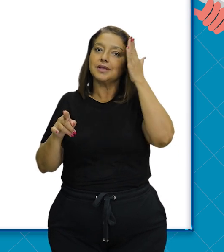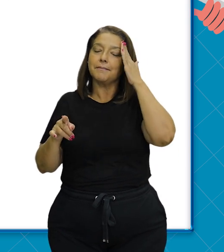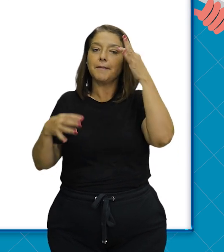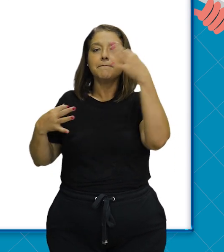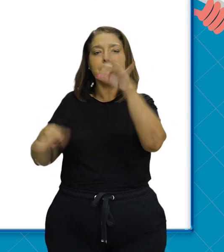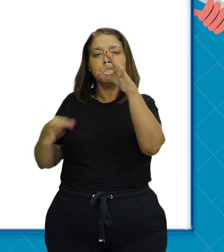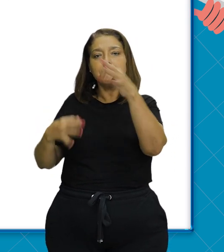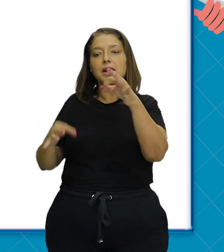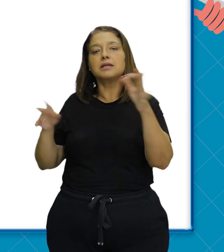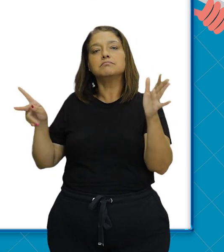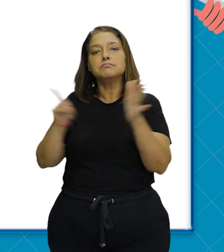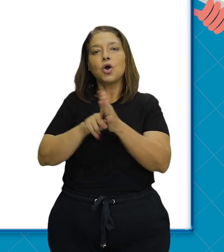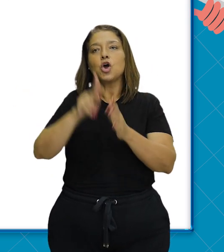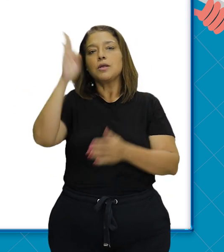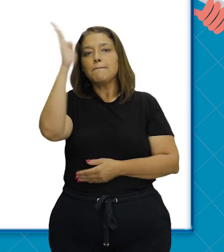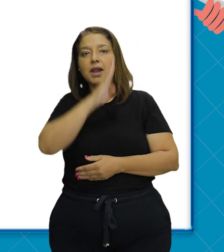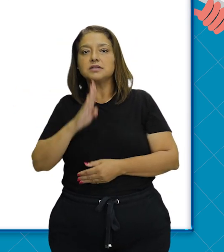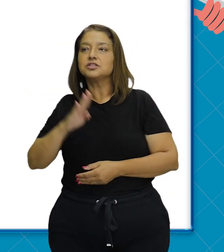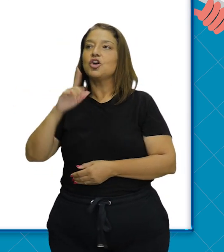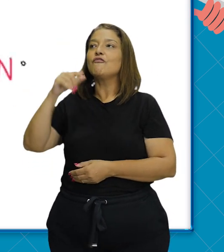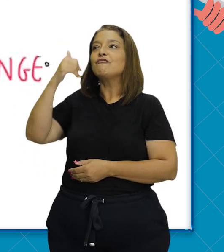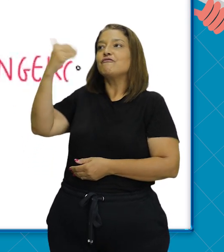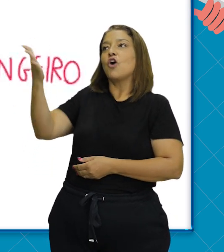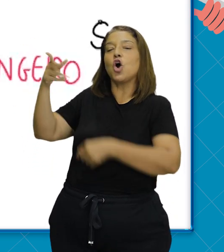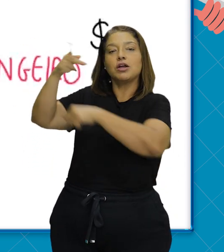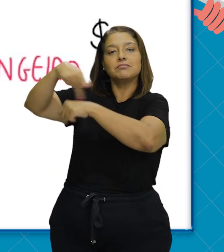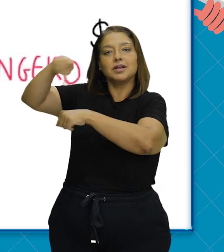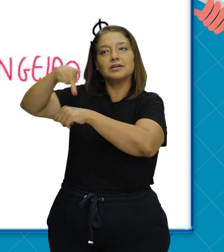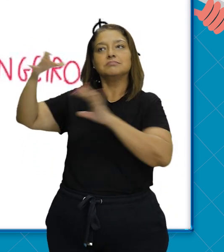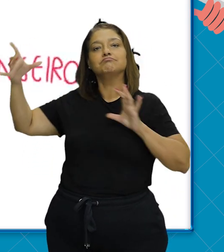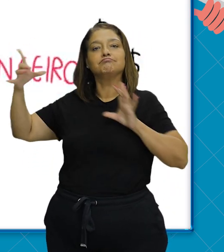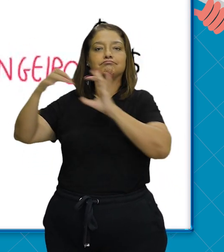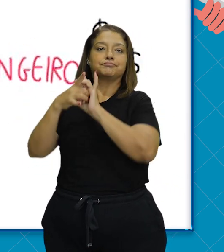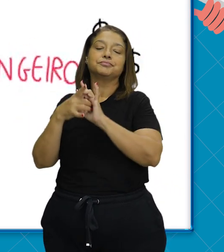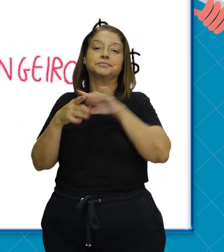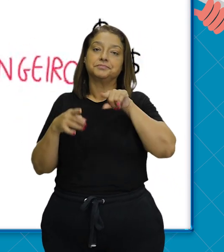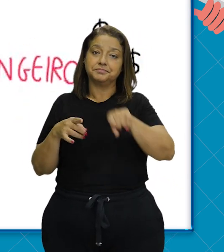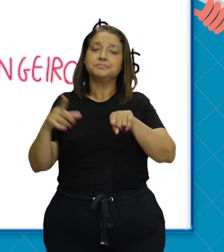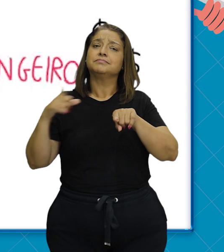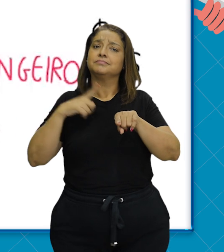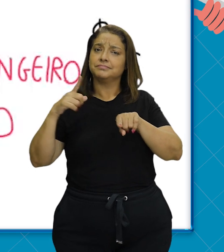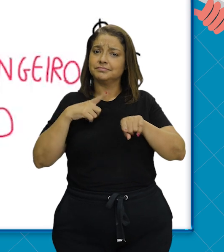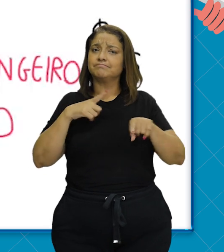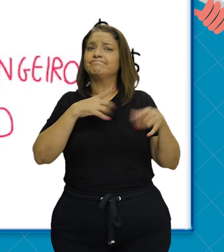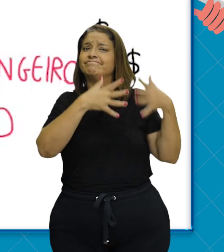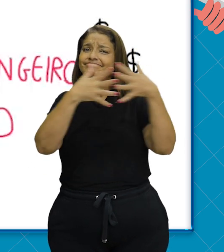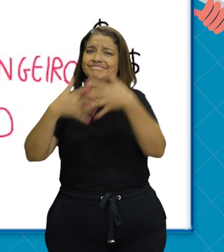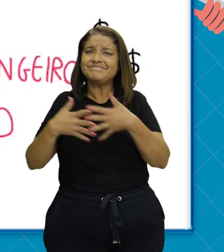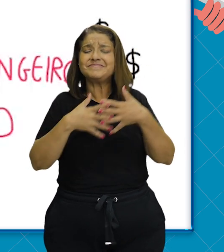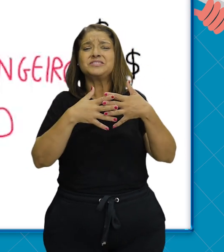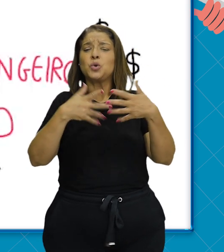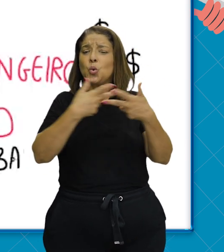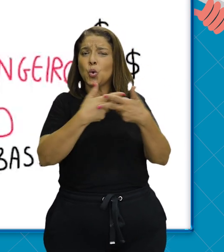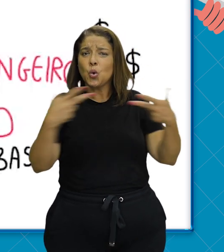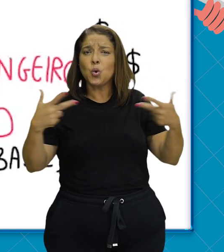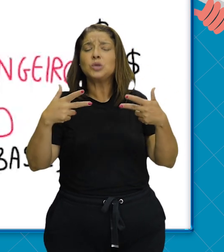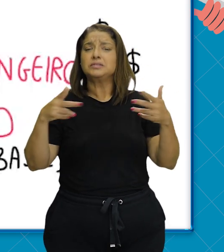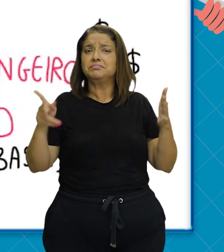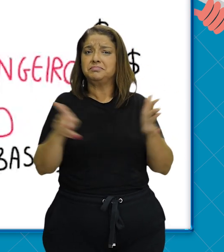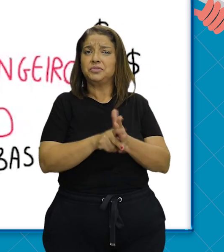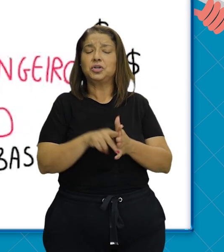investimento estrangeiro feito no Brasil por empresas multinacionais e também a industrialização intensa, focando nas indústrias de